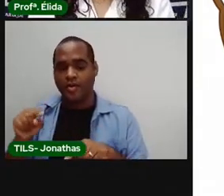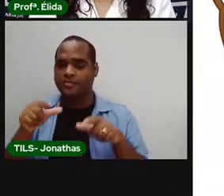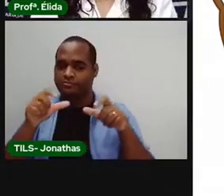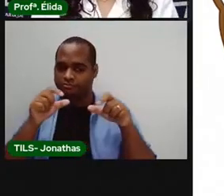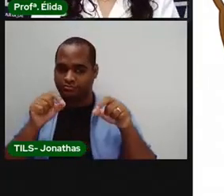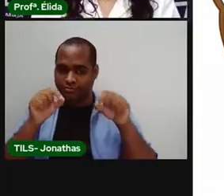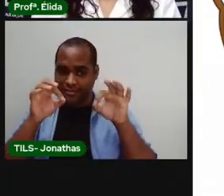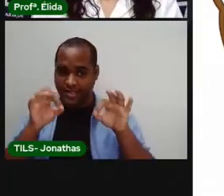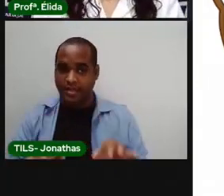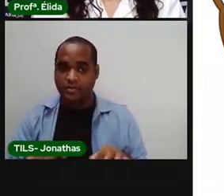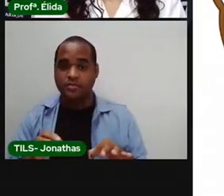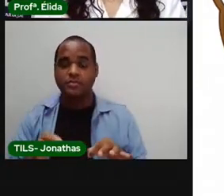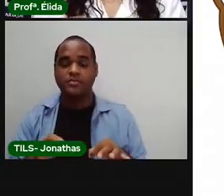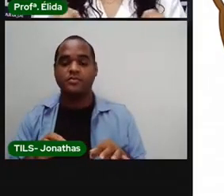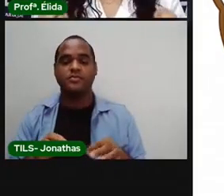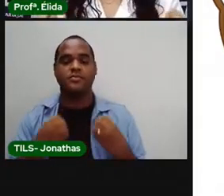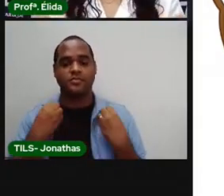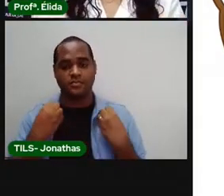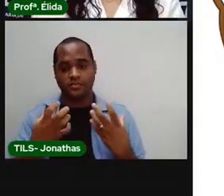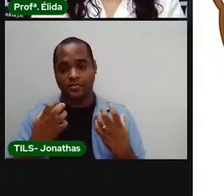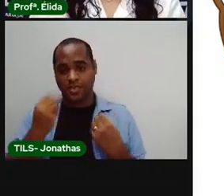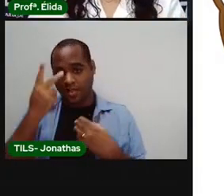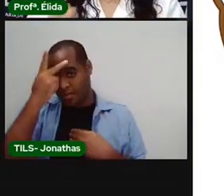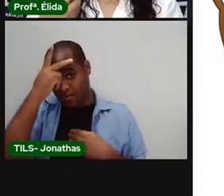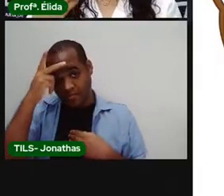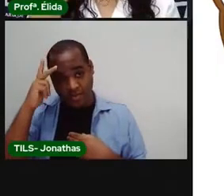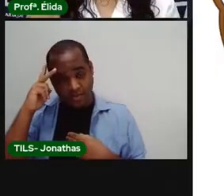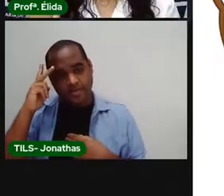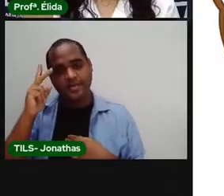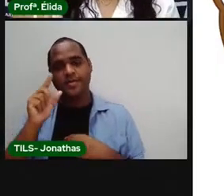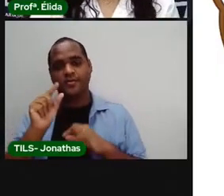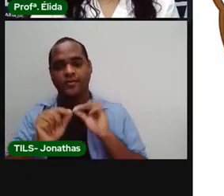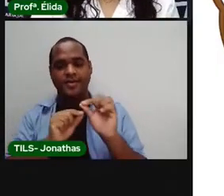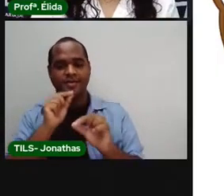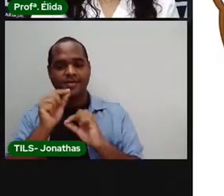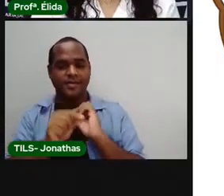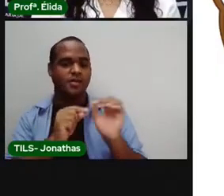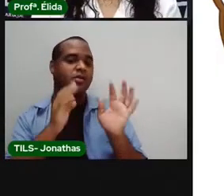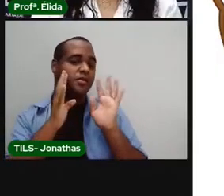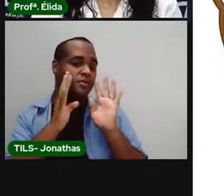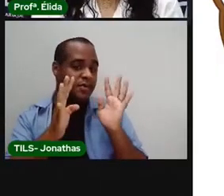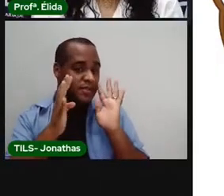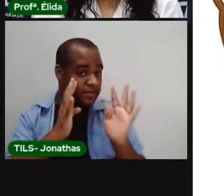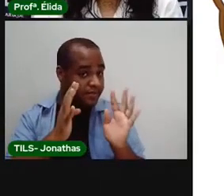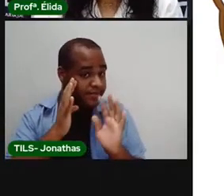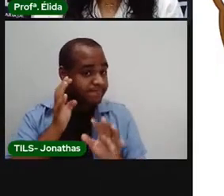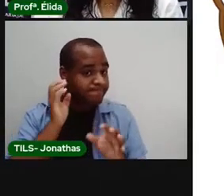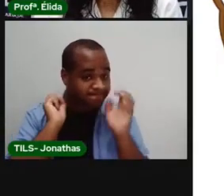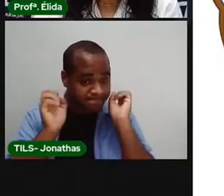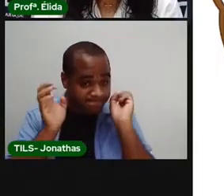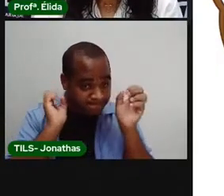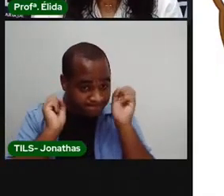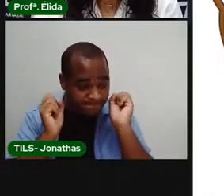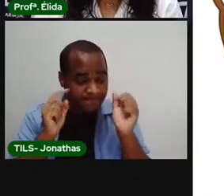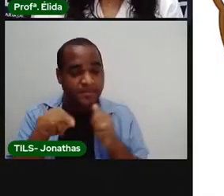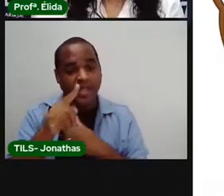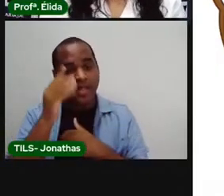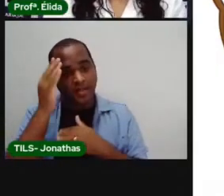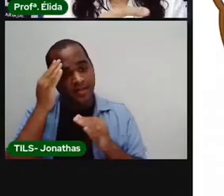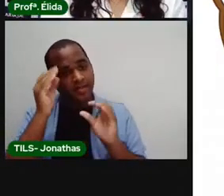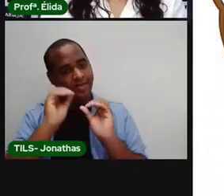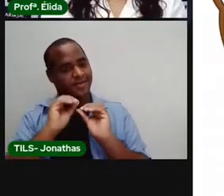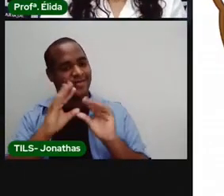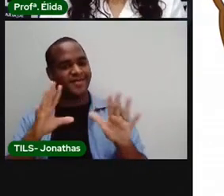lugares certos, as pessoas conseguem ouvir melhor e vai nos entender